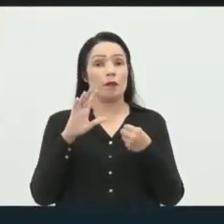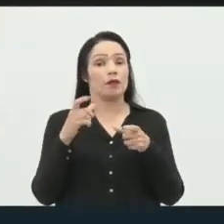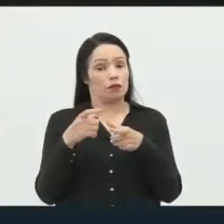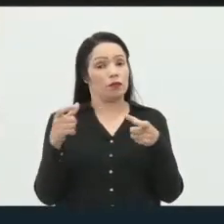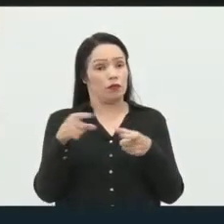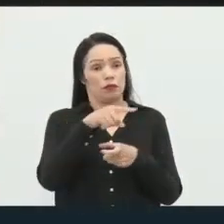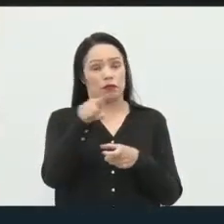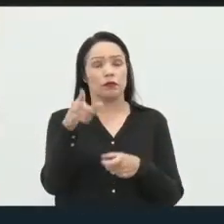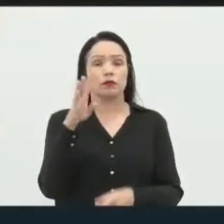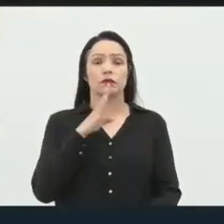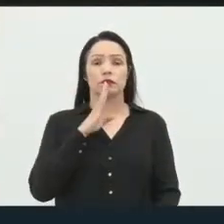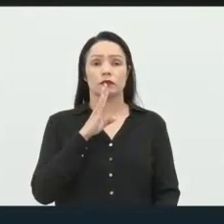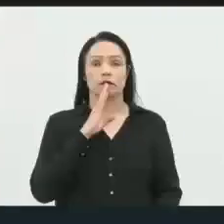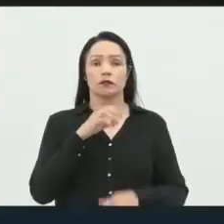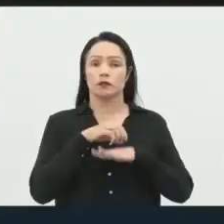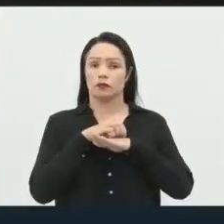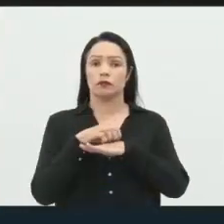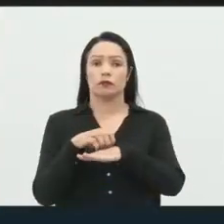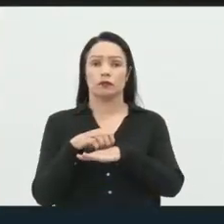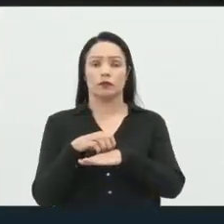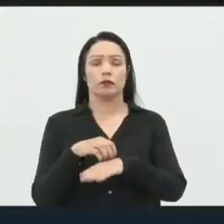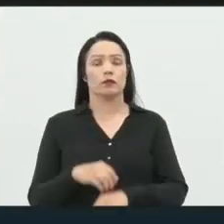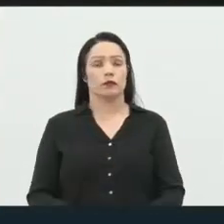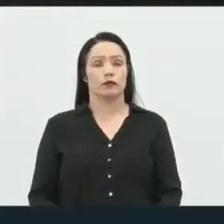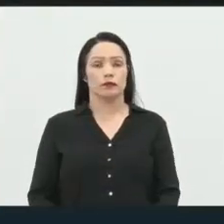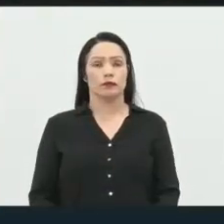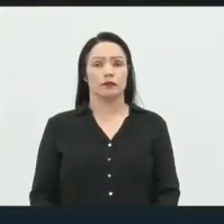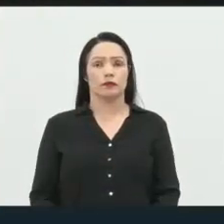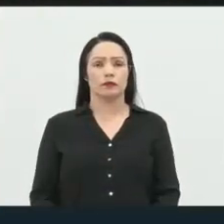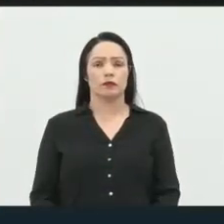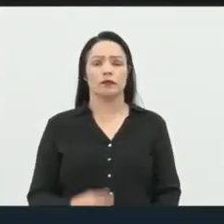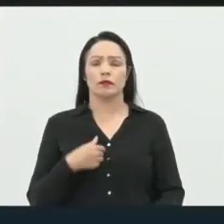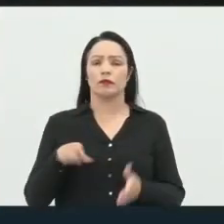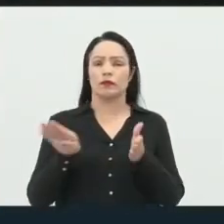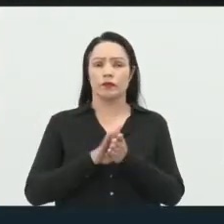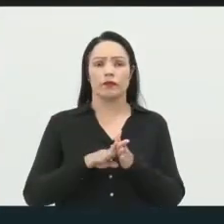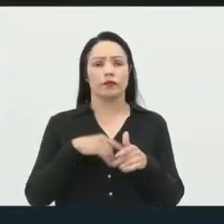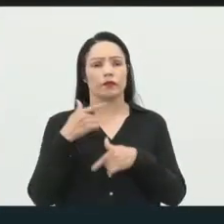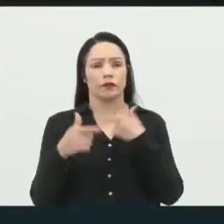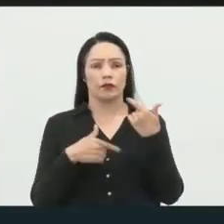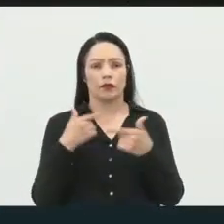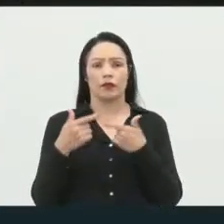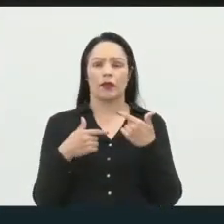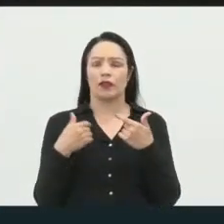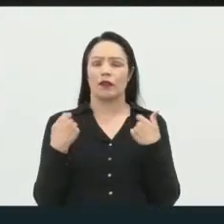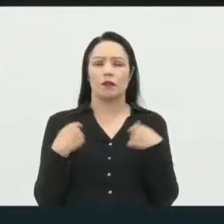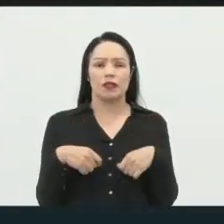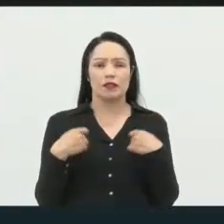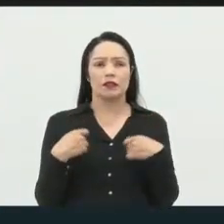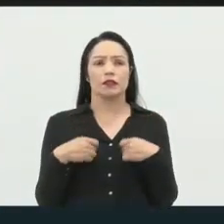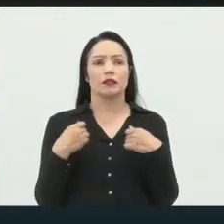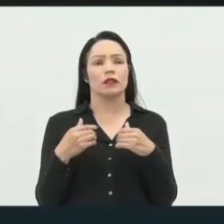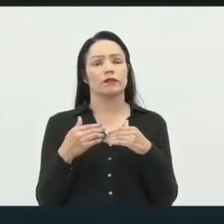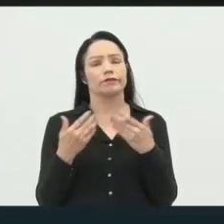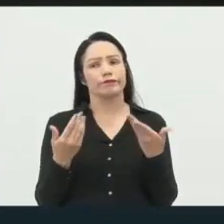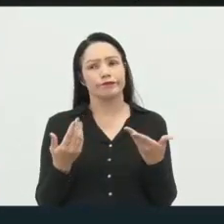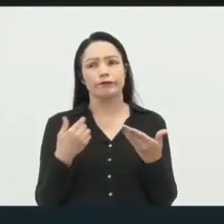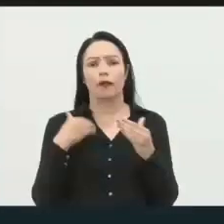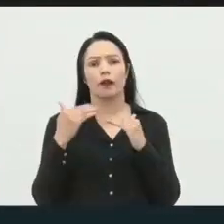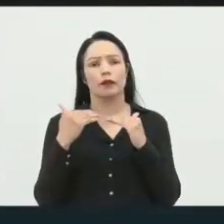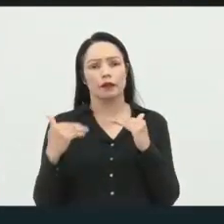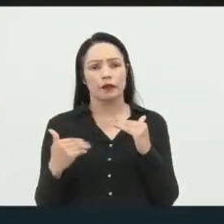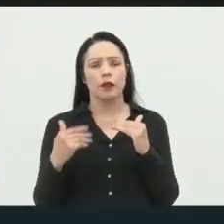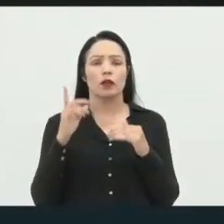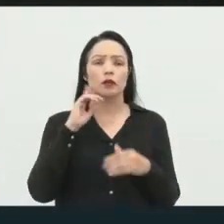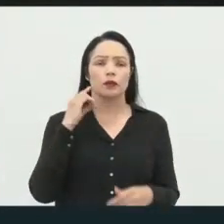é difícil pô chegar ao trabalho tem que se humilhar ter que se humilhar todos os dias por chefe não